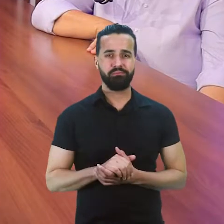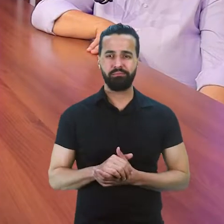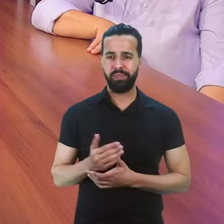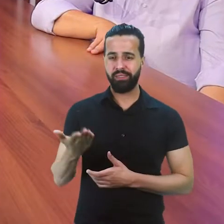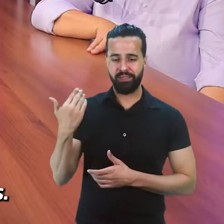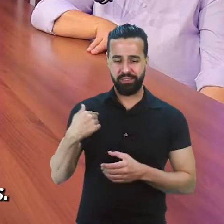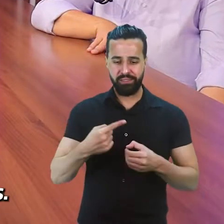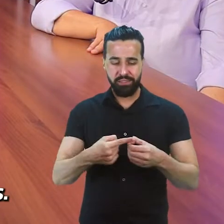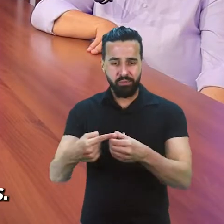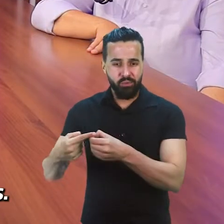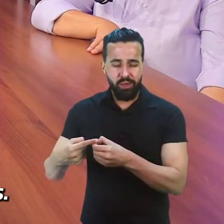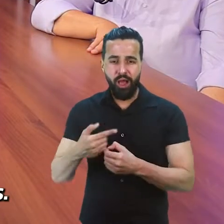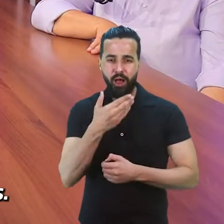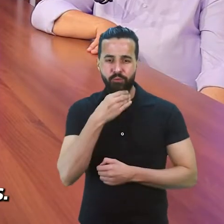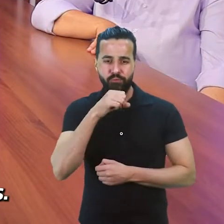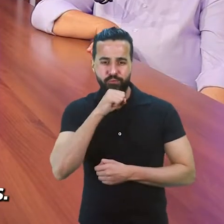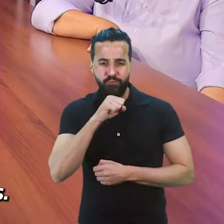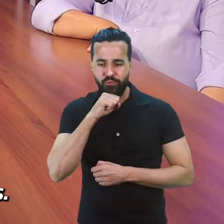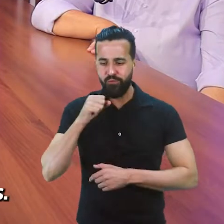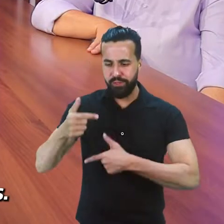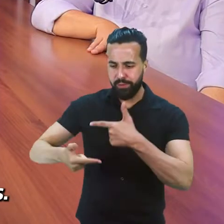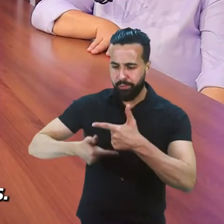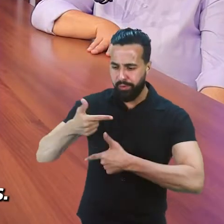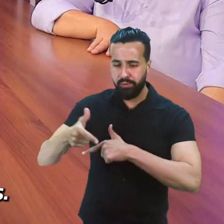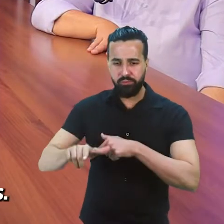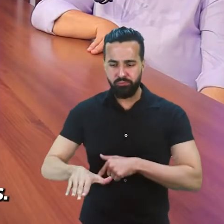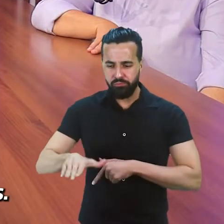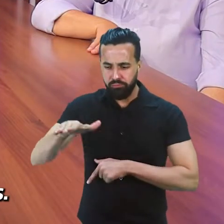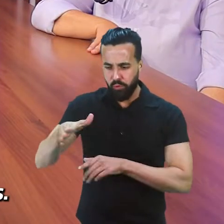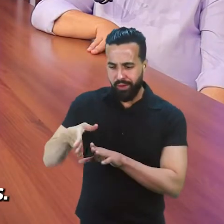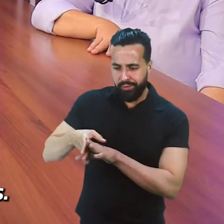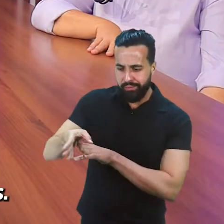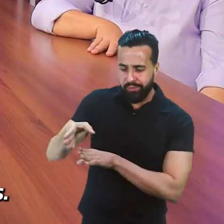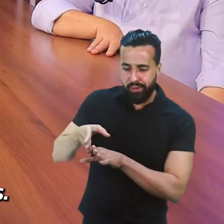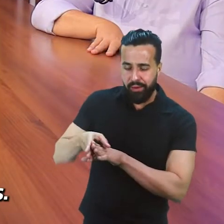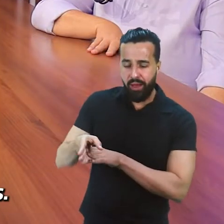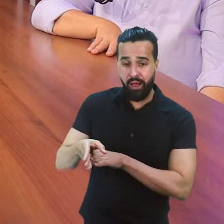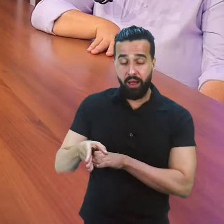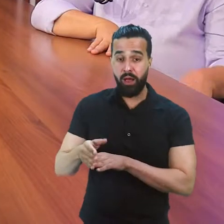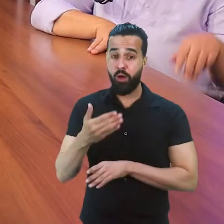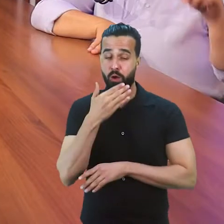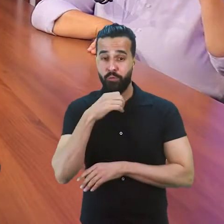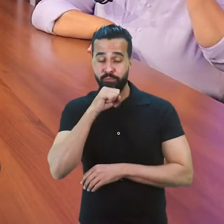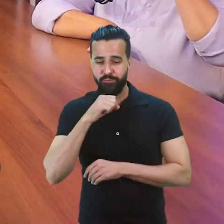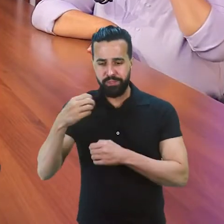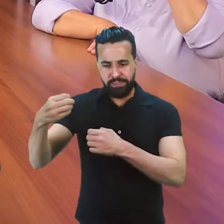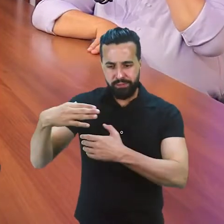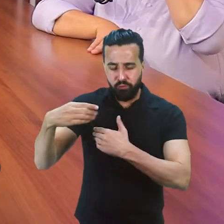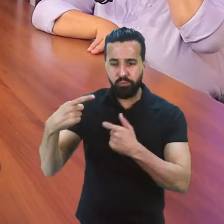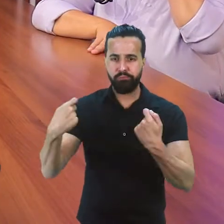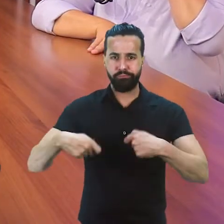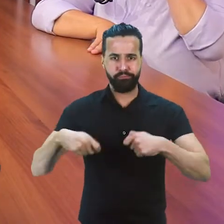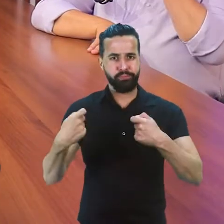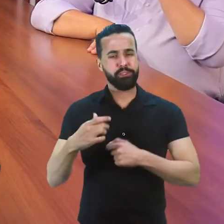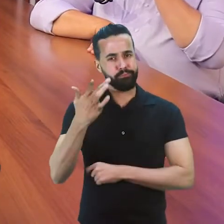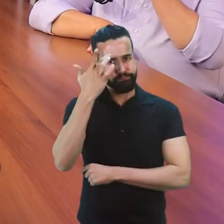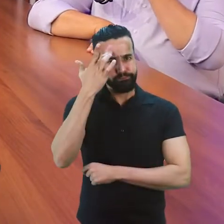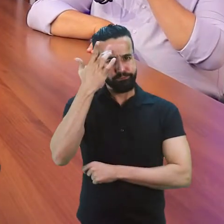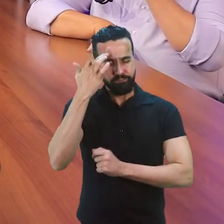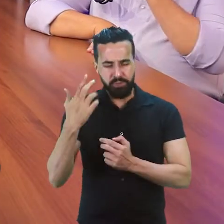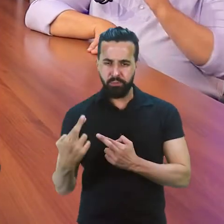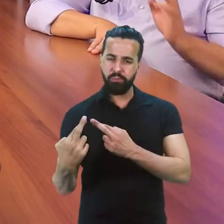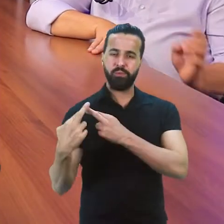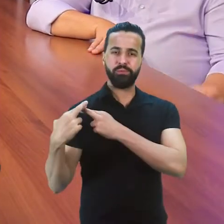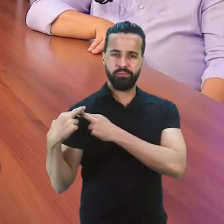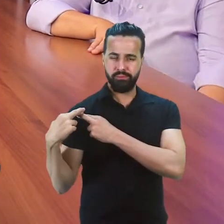avô trabalhando, né, sempre me ensinou a assumir as minhas responsabilidades, né? E realmente eu estava numa